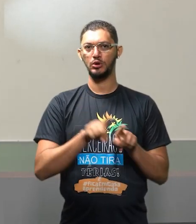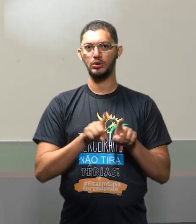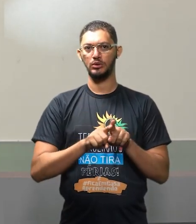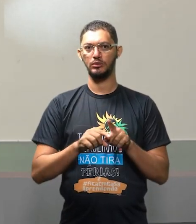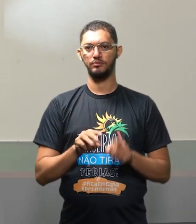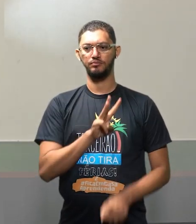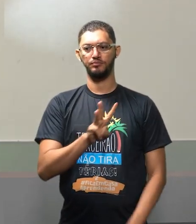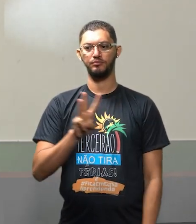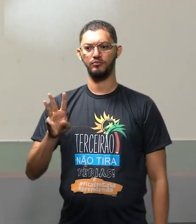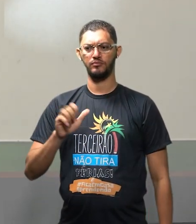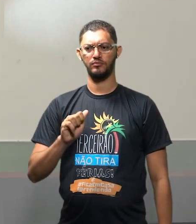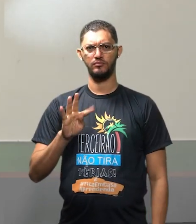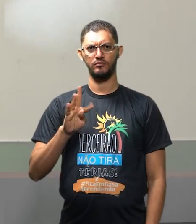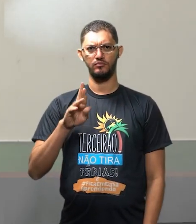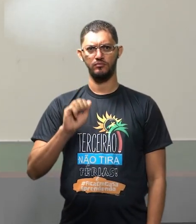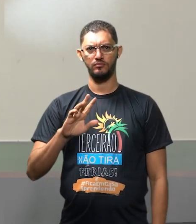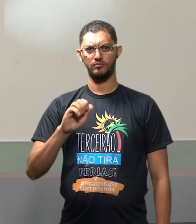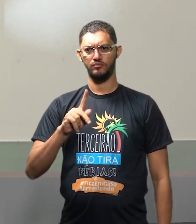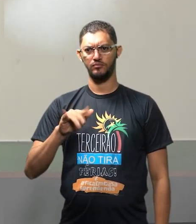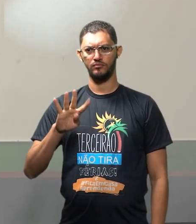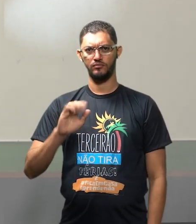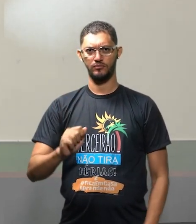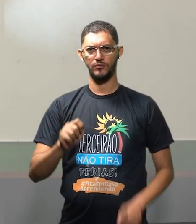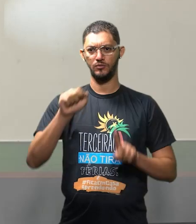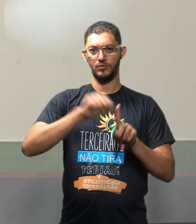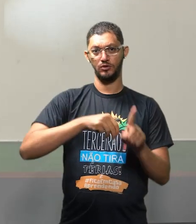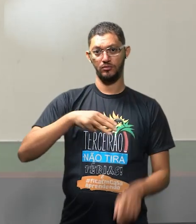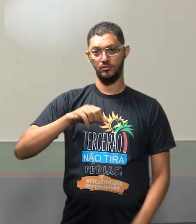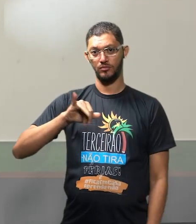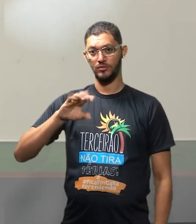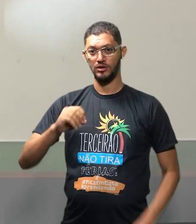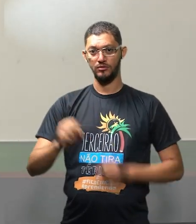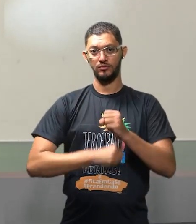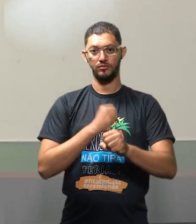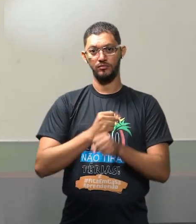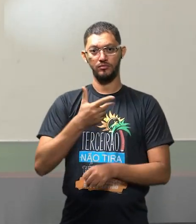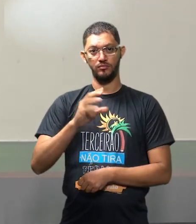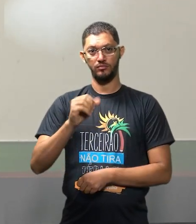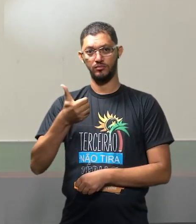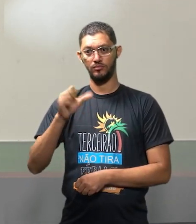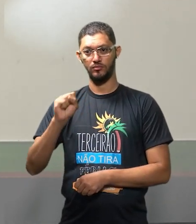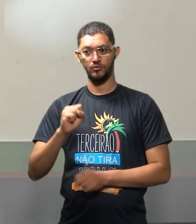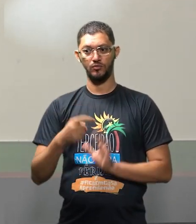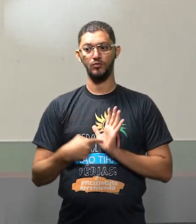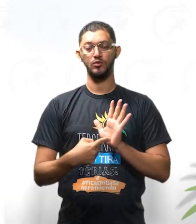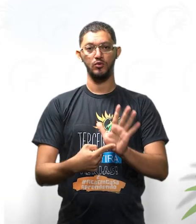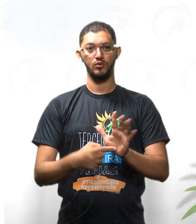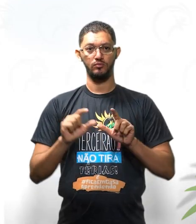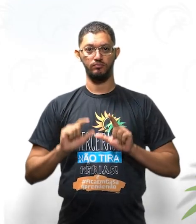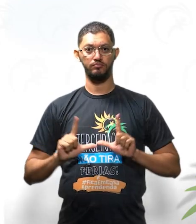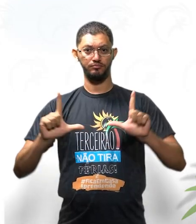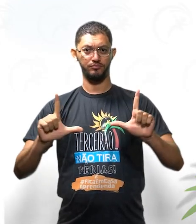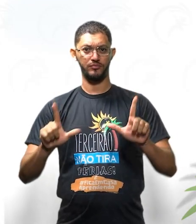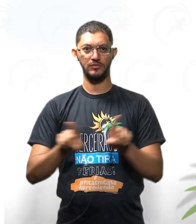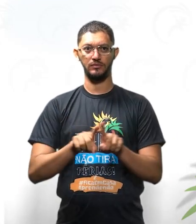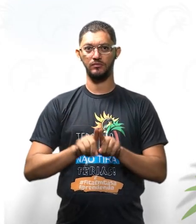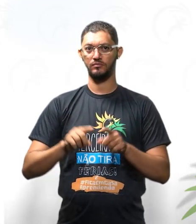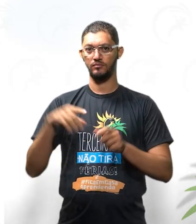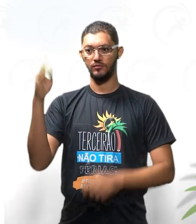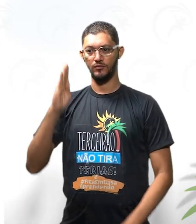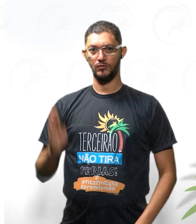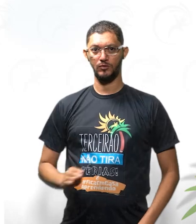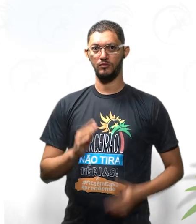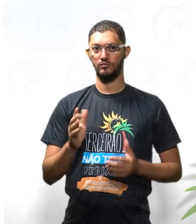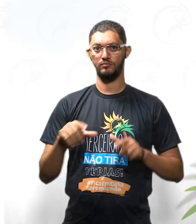da Carta Capital, acessado em maio de 2018. E aí tem também uma manchete que diz o seguinte: no Brasil, o